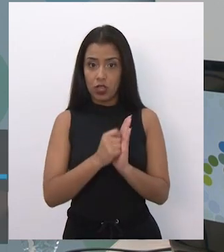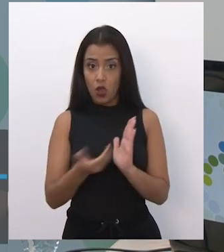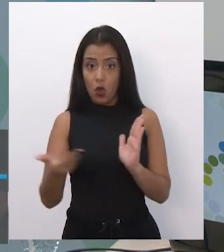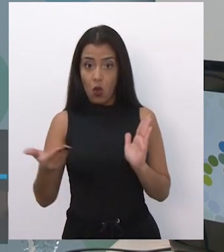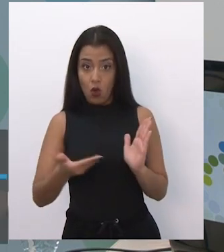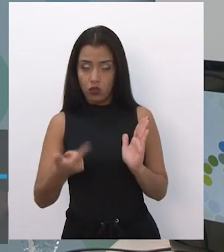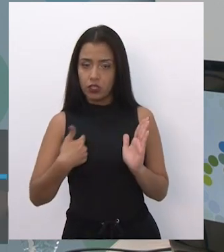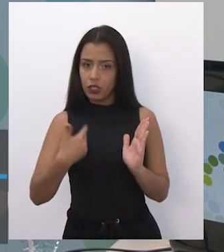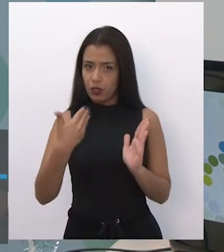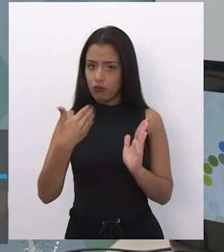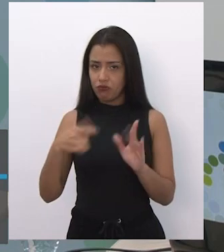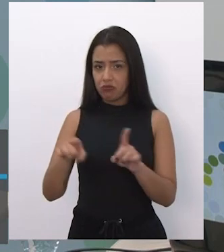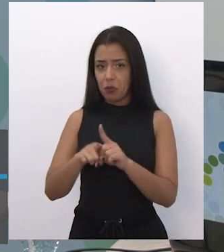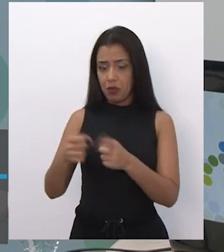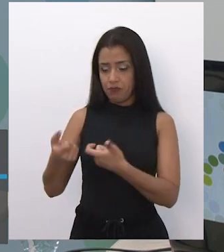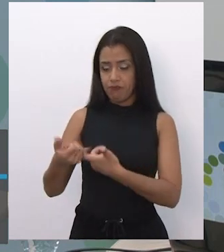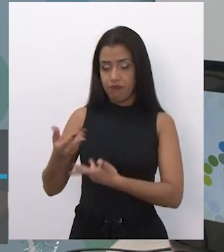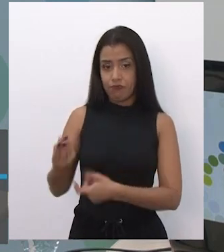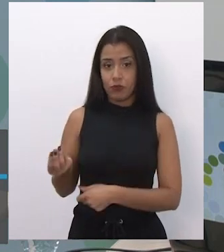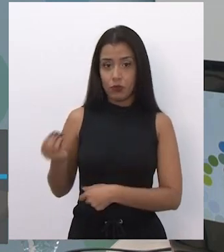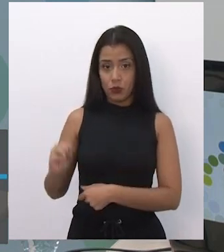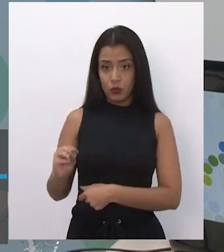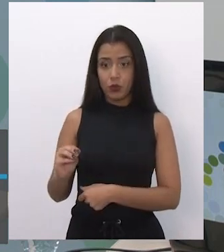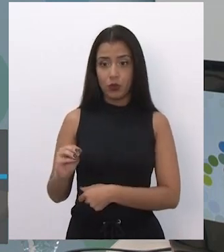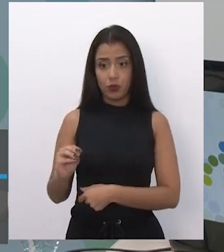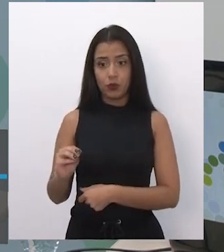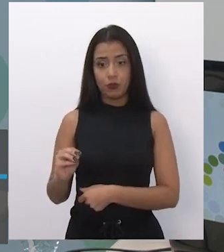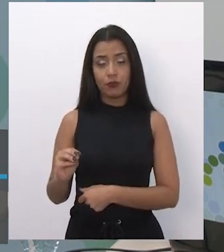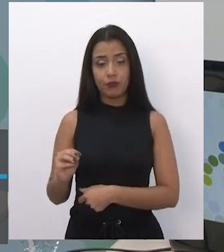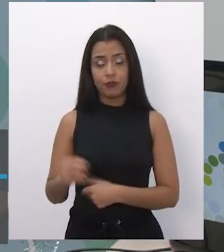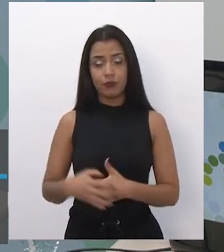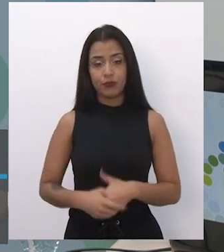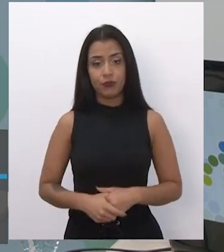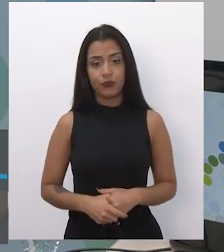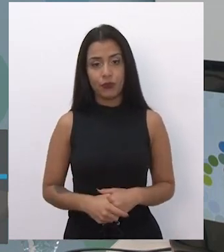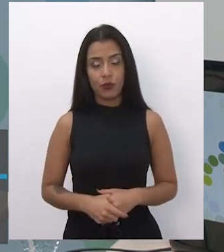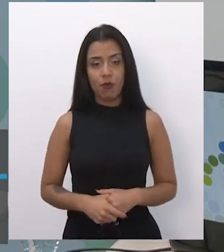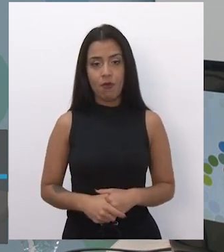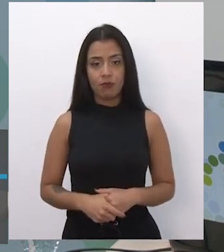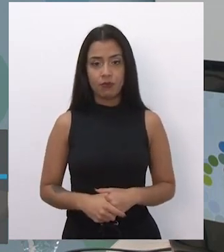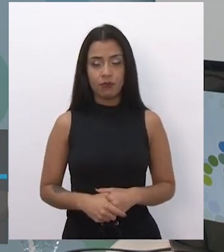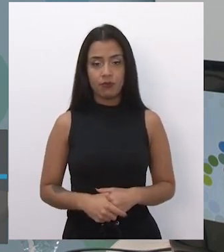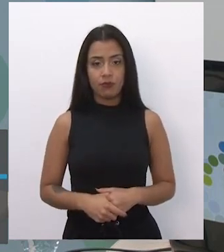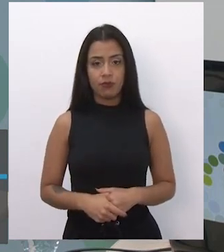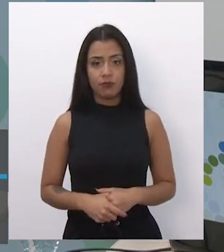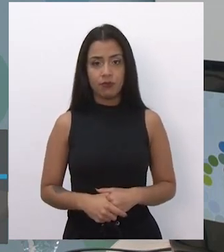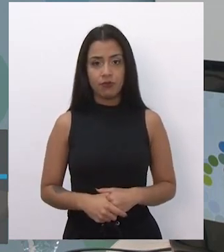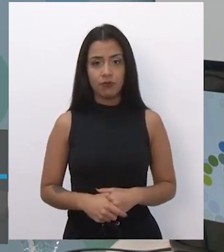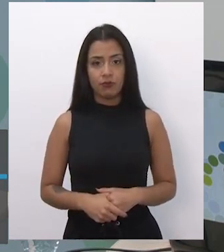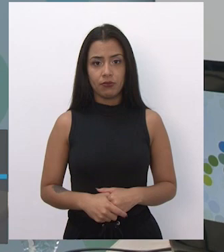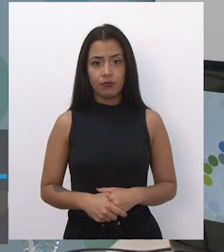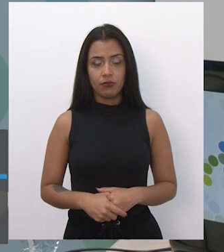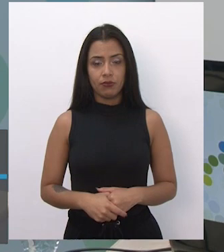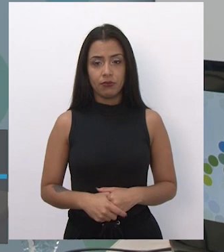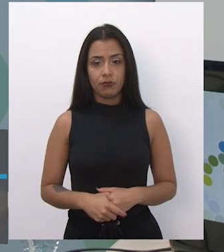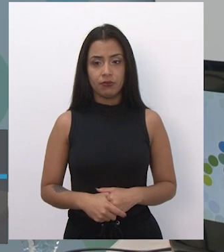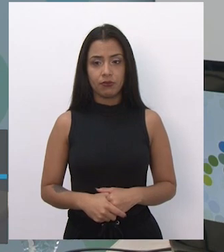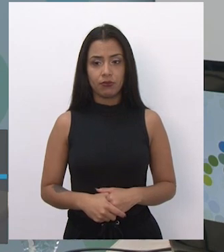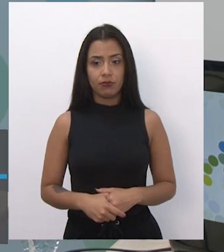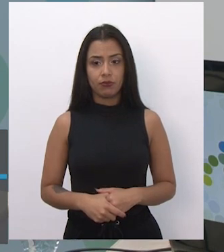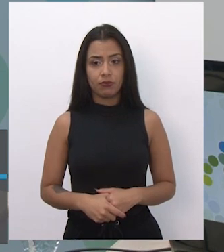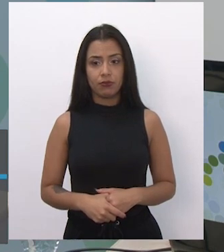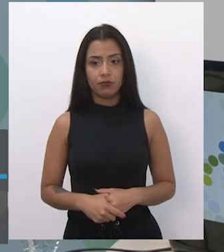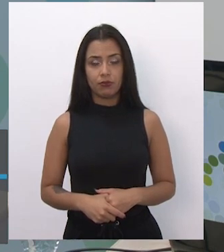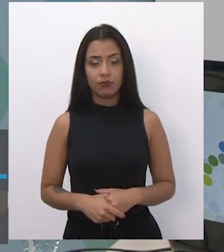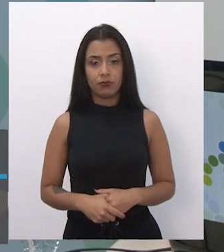colocar aqui no chat. Então, é possível vocês pegarem também aí. Como desdobramento desta pauta